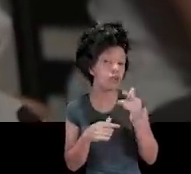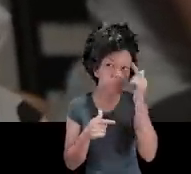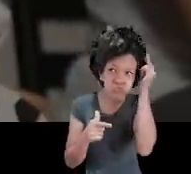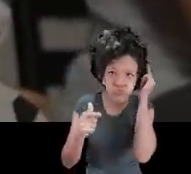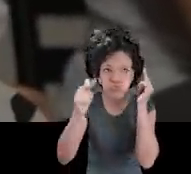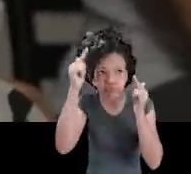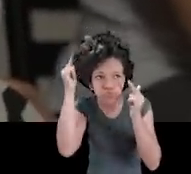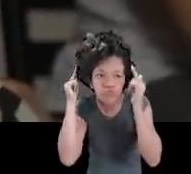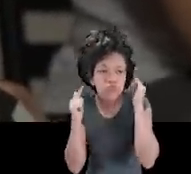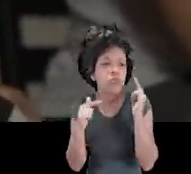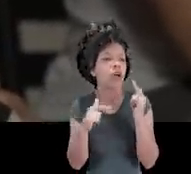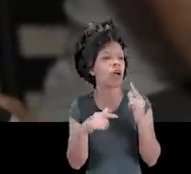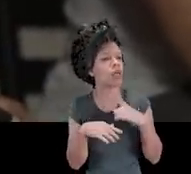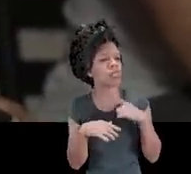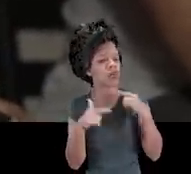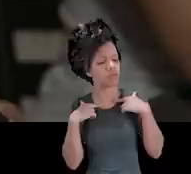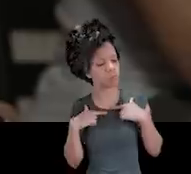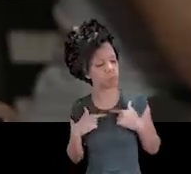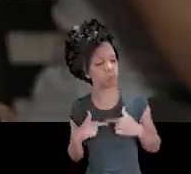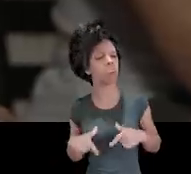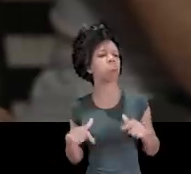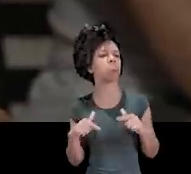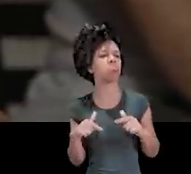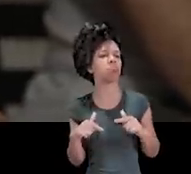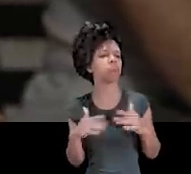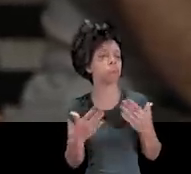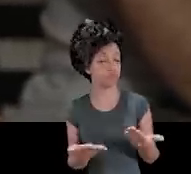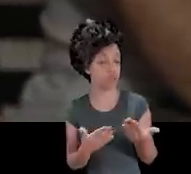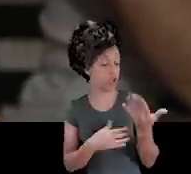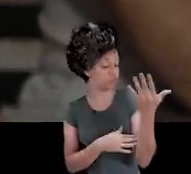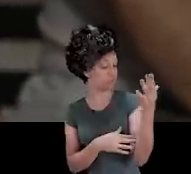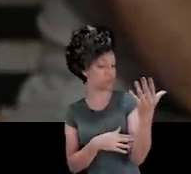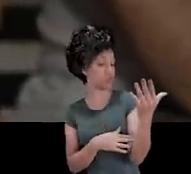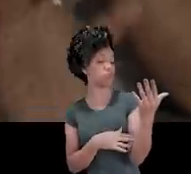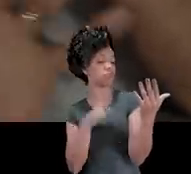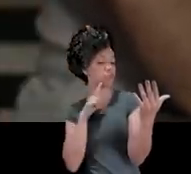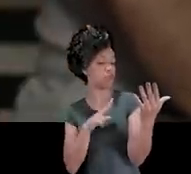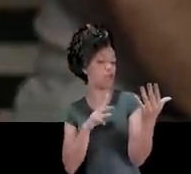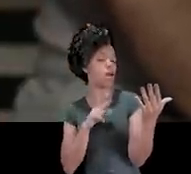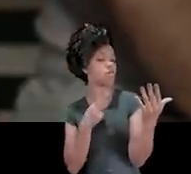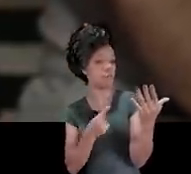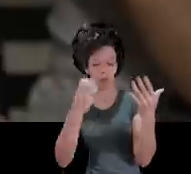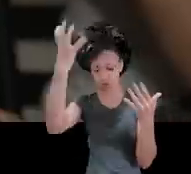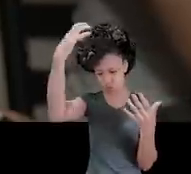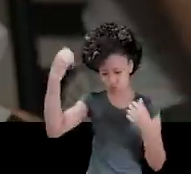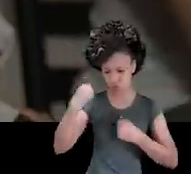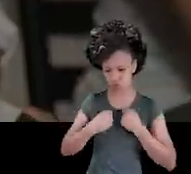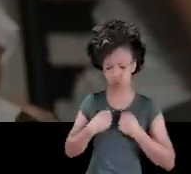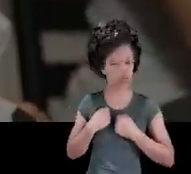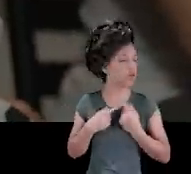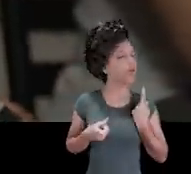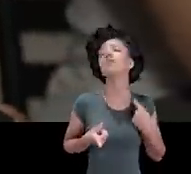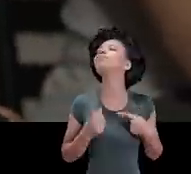e faço aquela higiene, me saio diante do espelho, depois do chuveiro, um homem